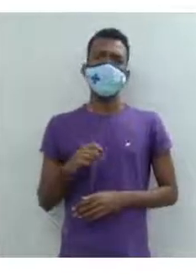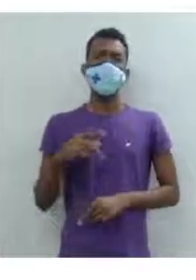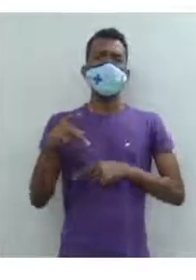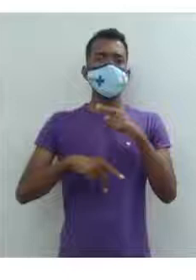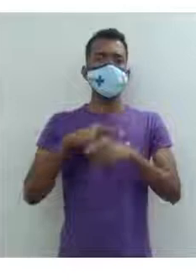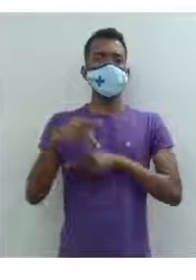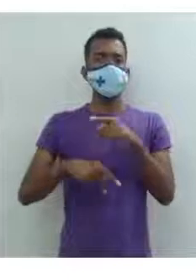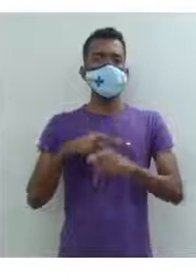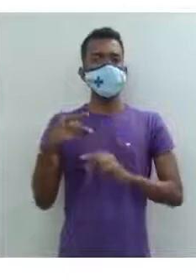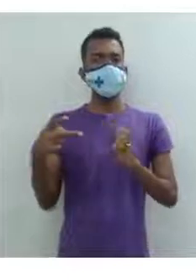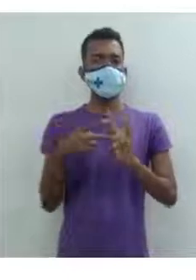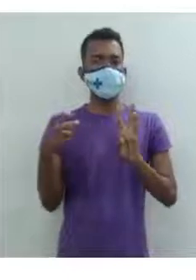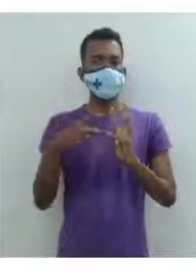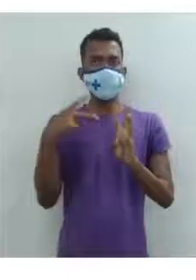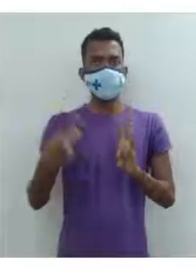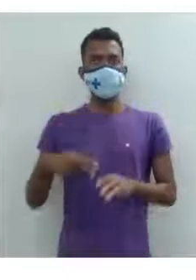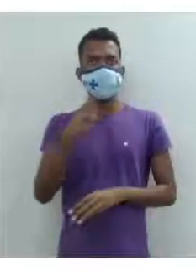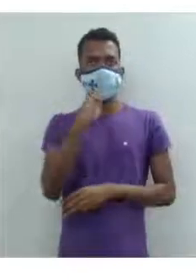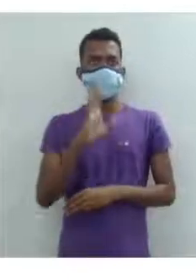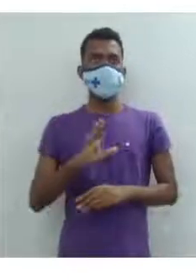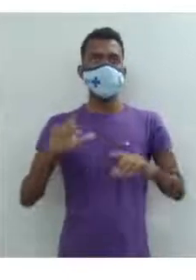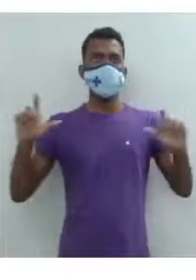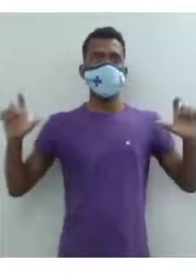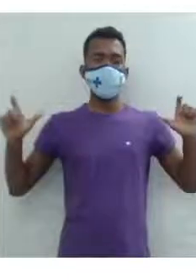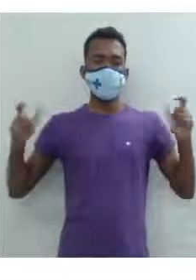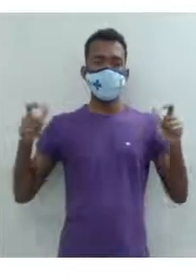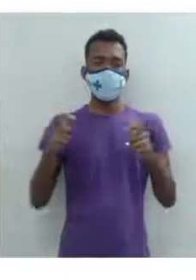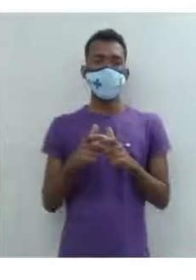população indígena brasileira decresceu, né?